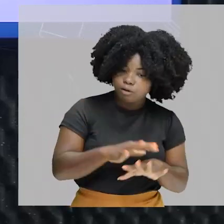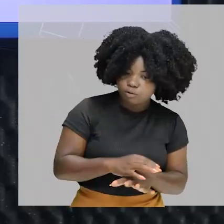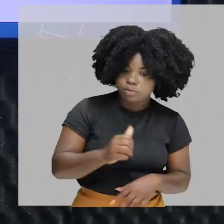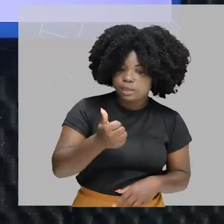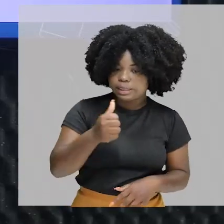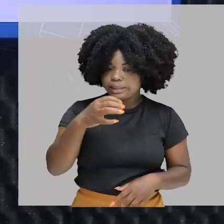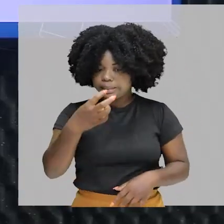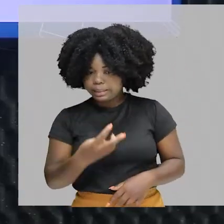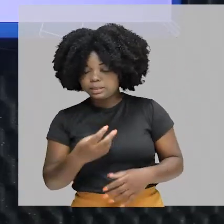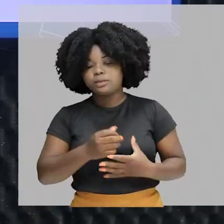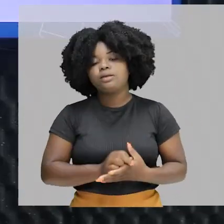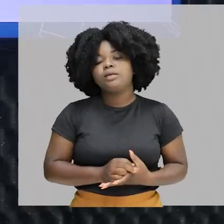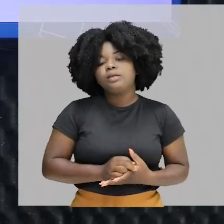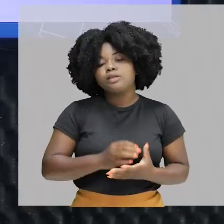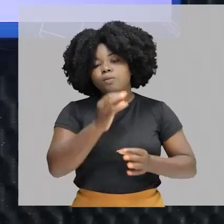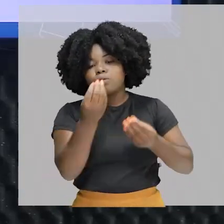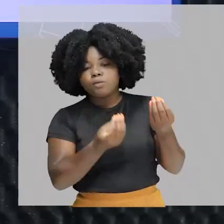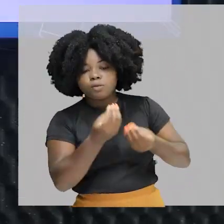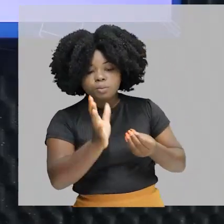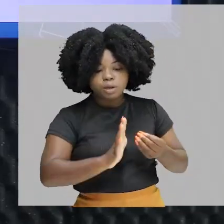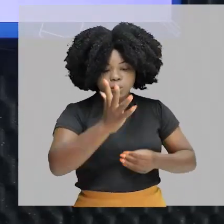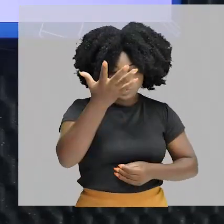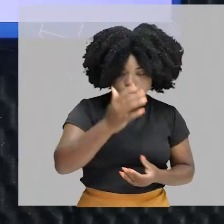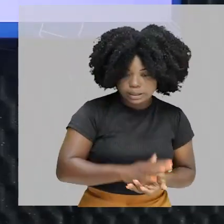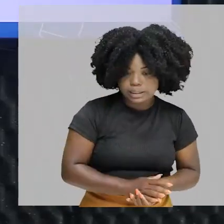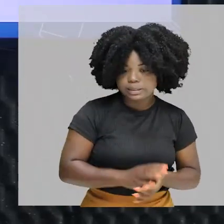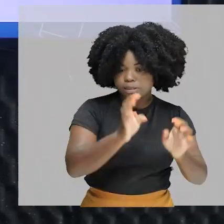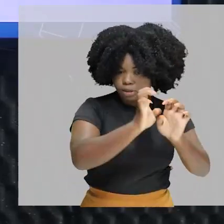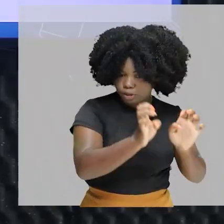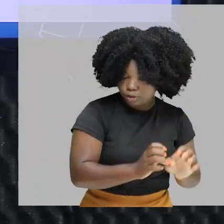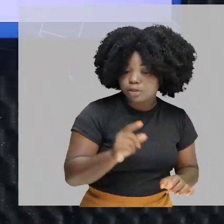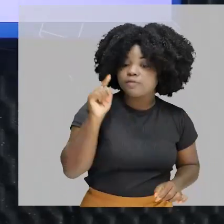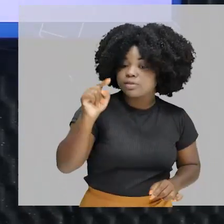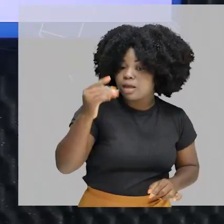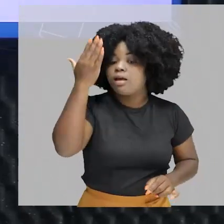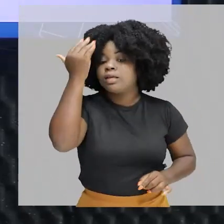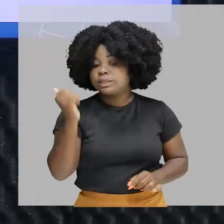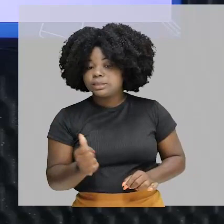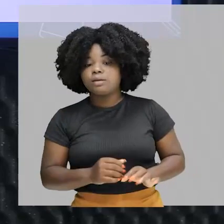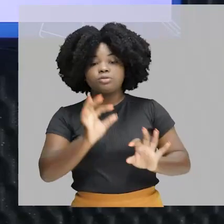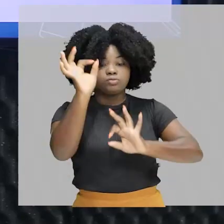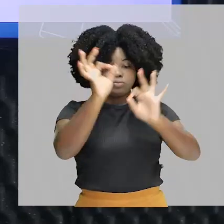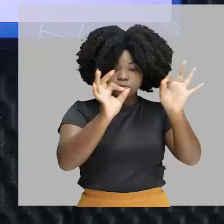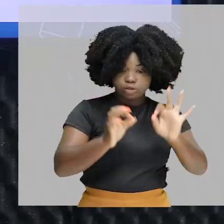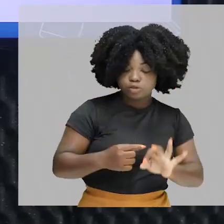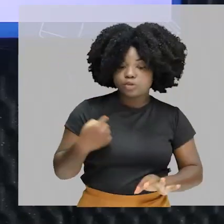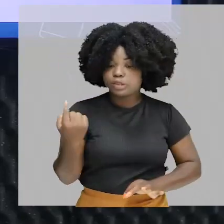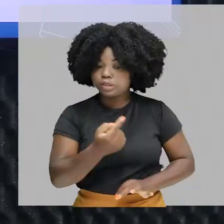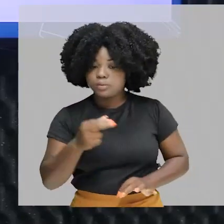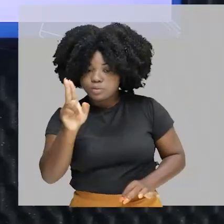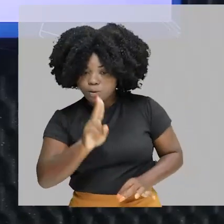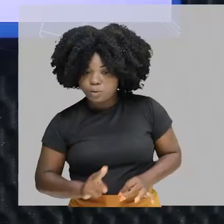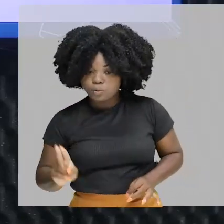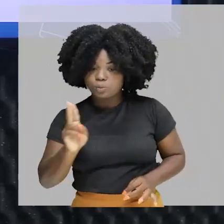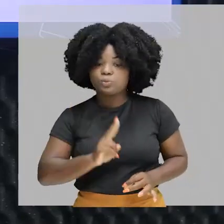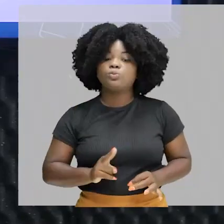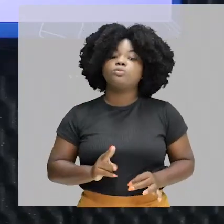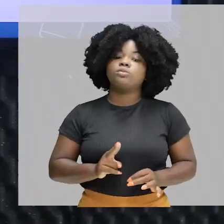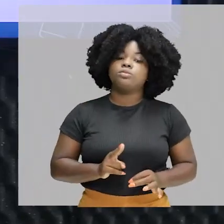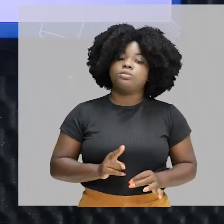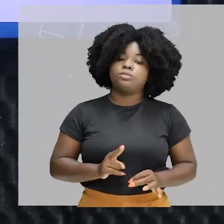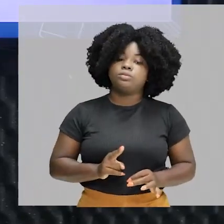Gente, essa forma de calcular esses termos, você já sabe, tá? Então, a gente está usando aqui, nesse caso,